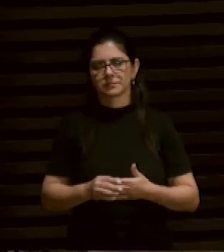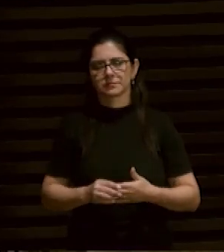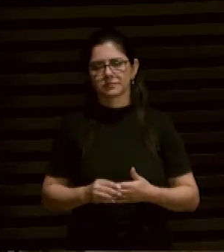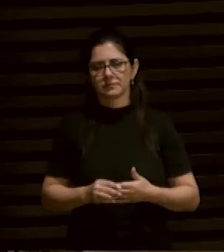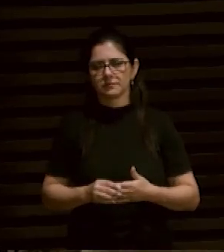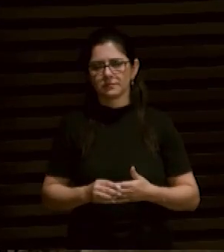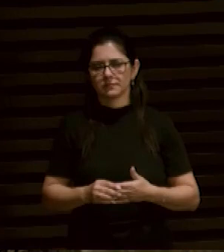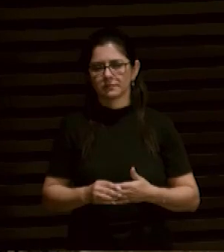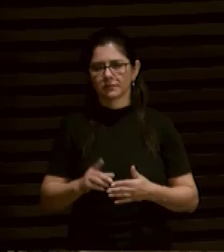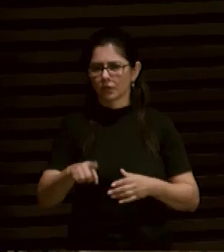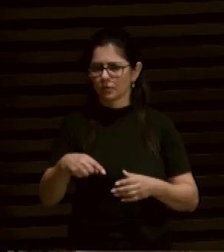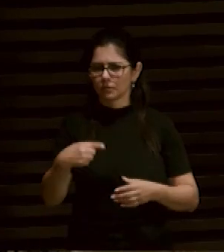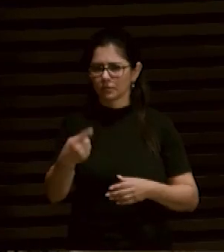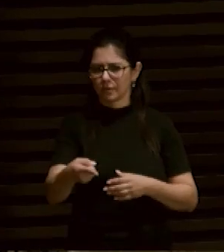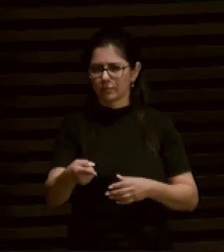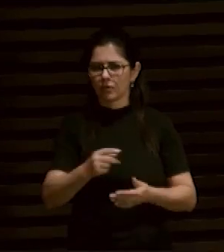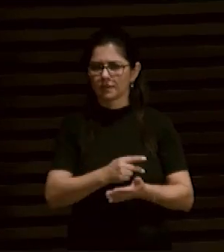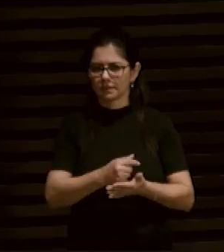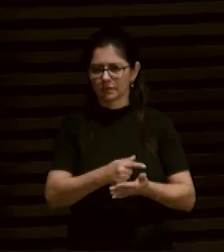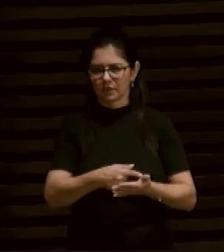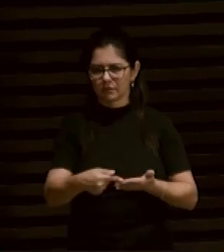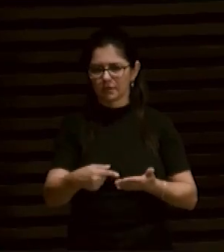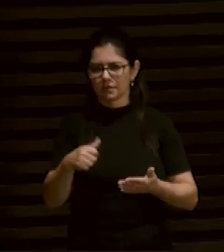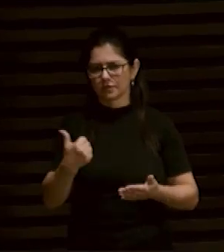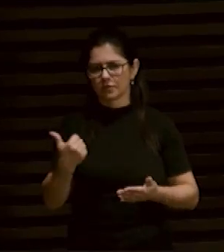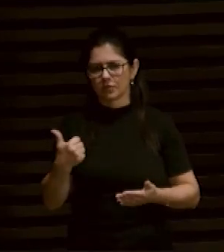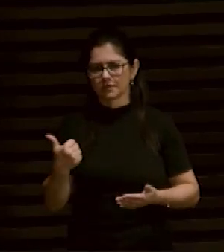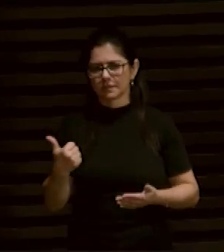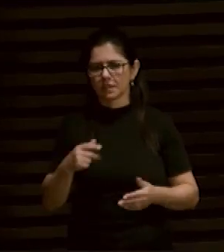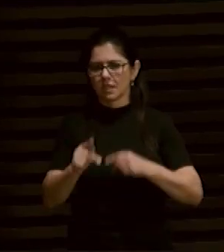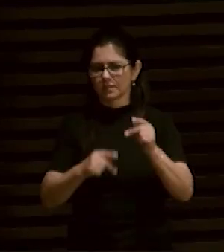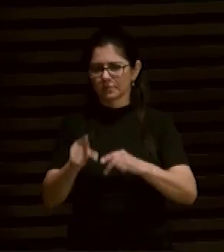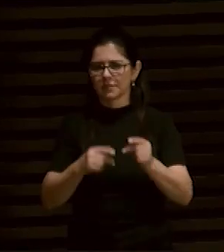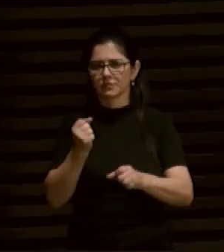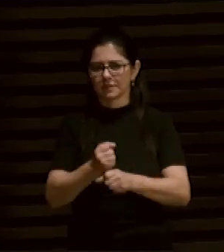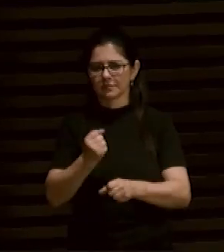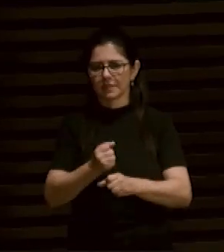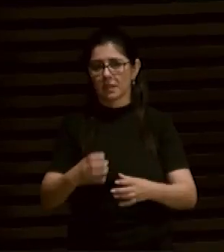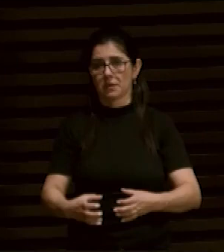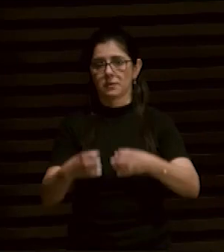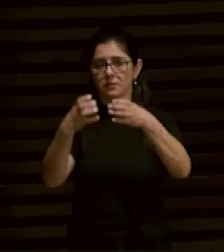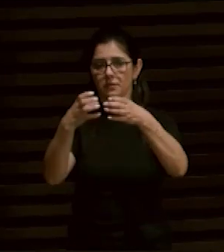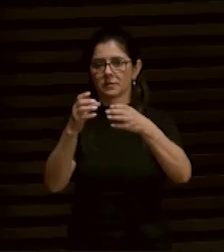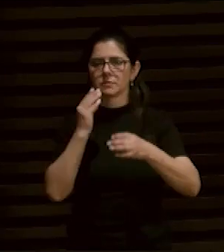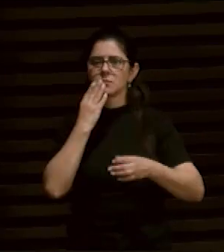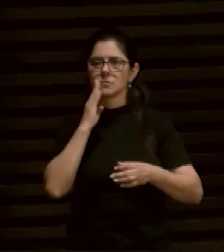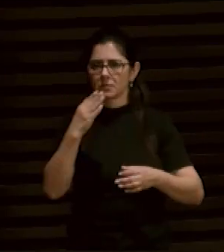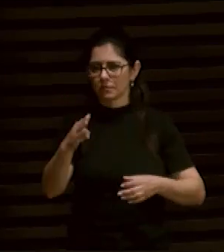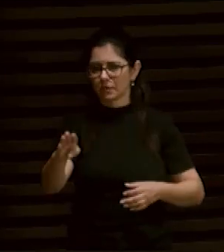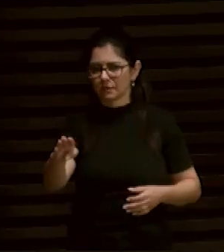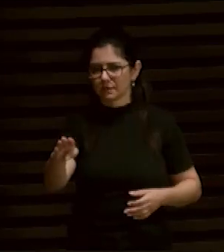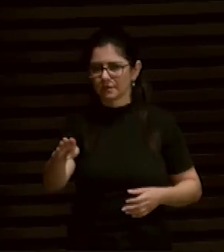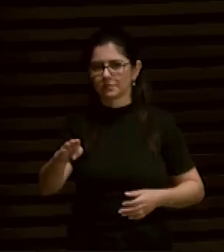Logo depois temos em Gênesis 11 a Torre de Babel, aonde houve ali a proliferação da maldade. Eles queriam a autoglorificação, a